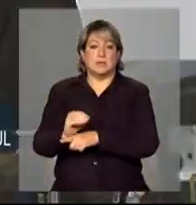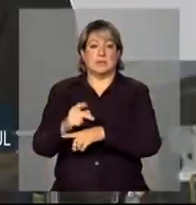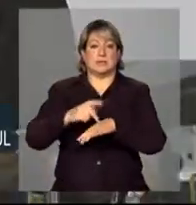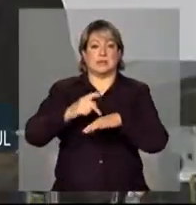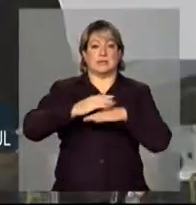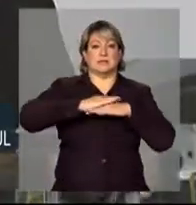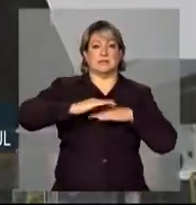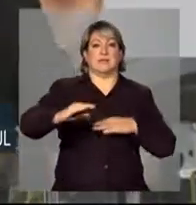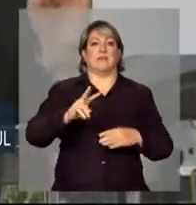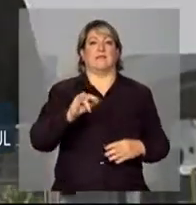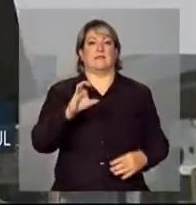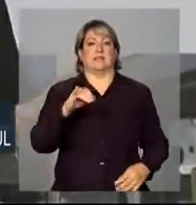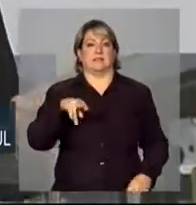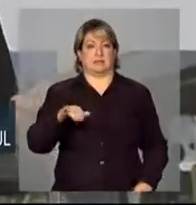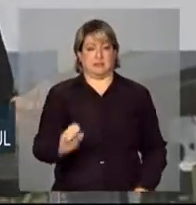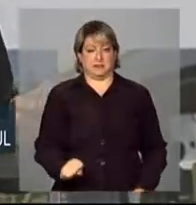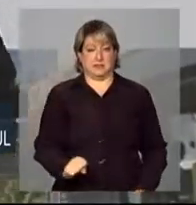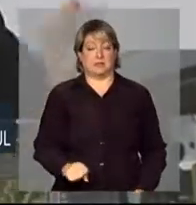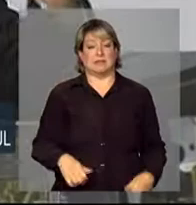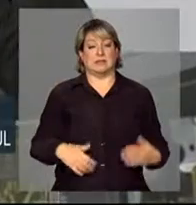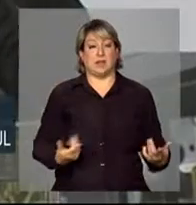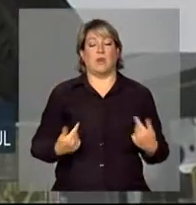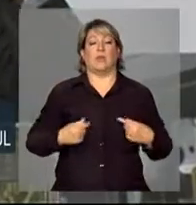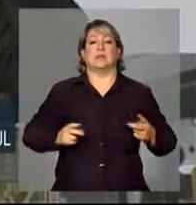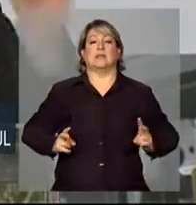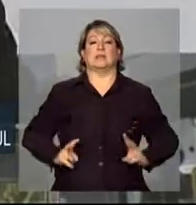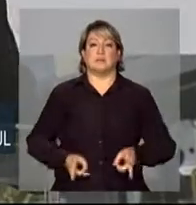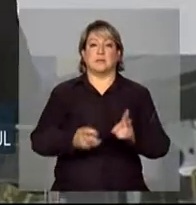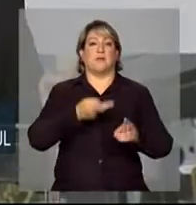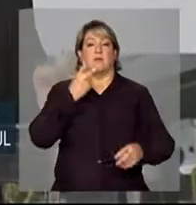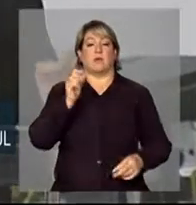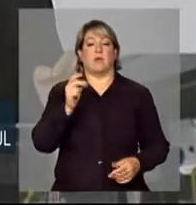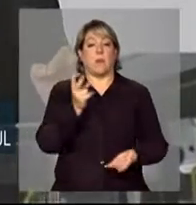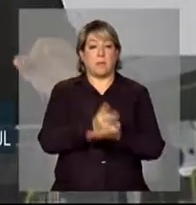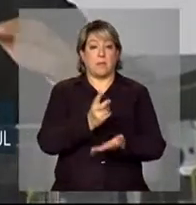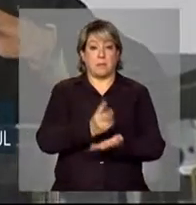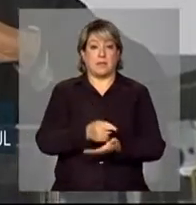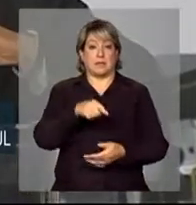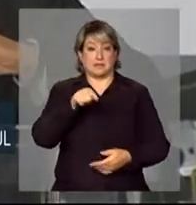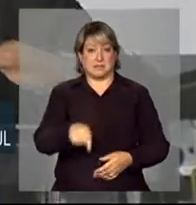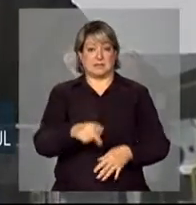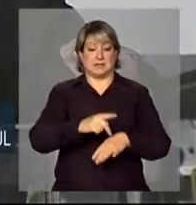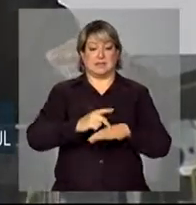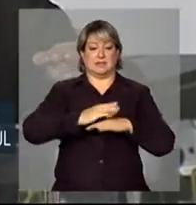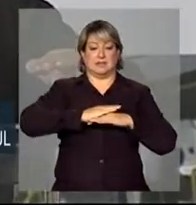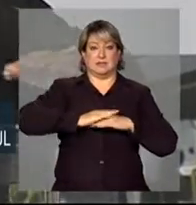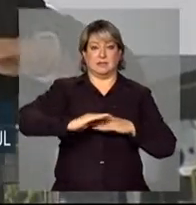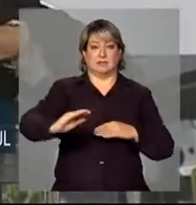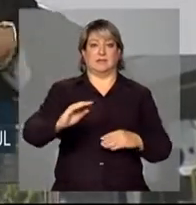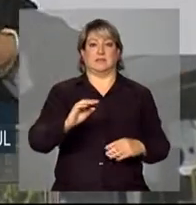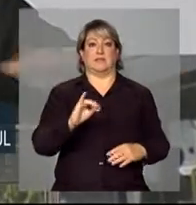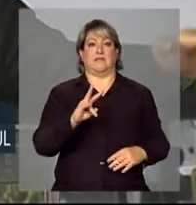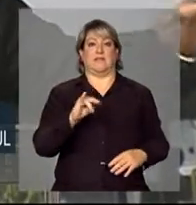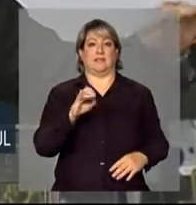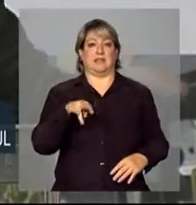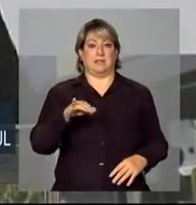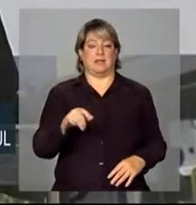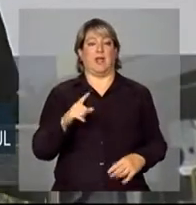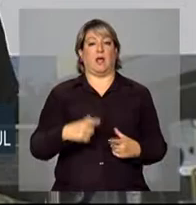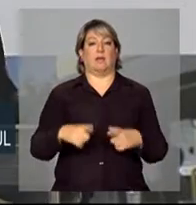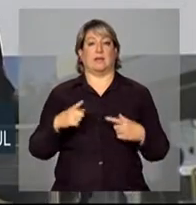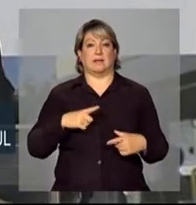vicinais. E eu sempre digo que pela mesma estrada vicinal, por onde passa a produção